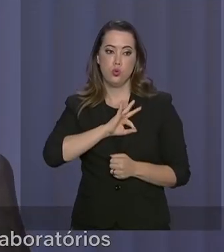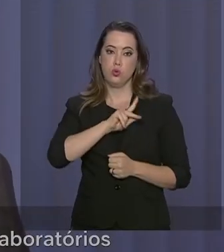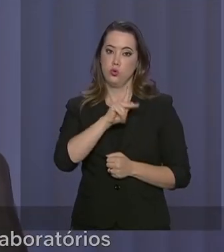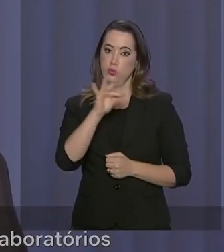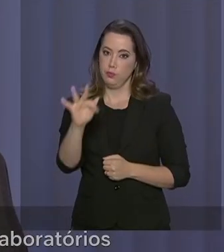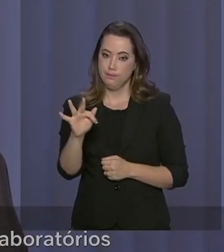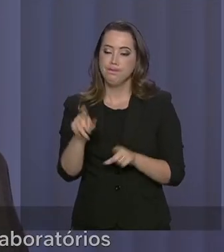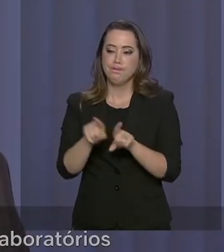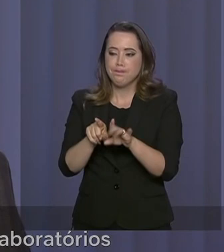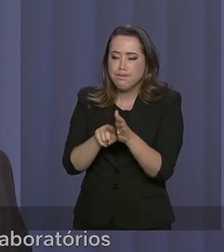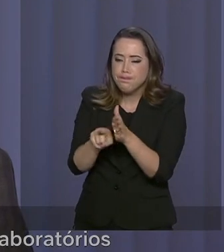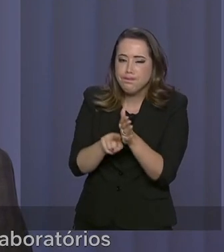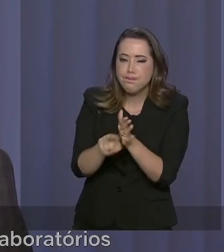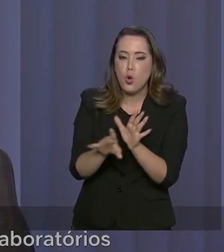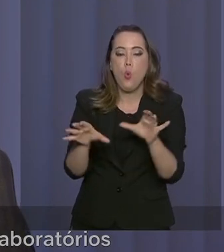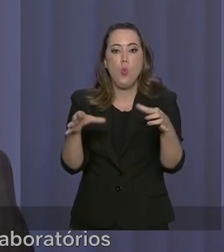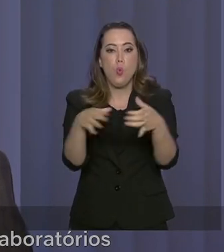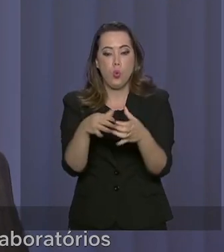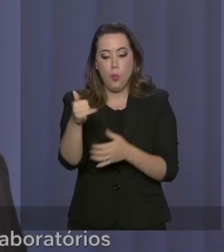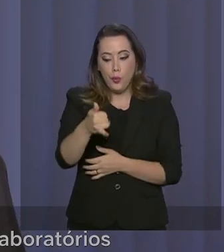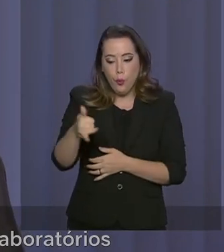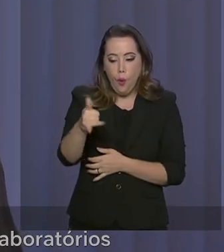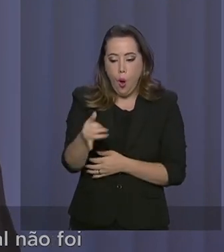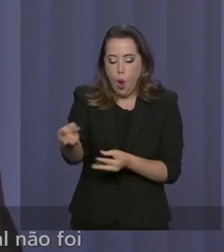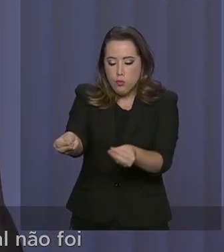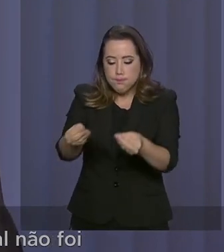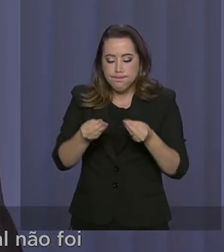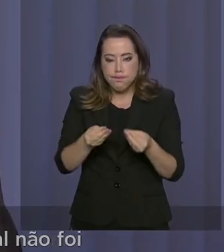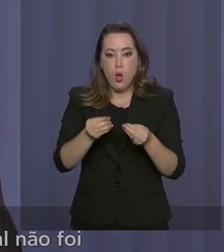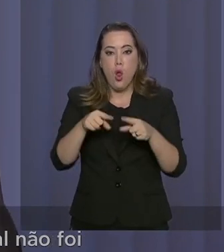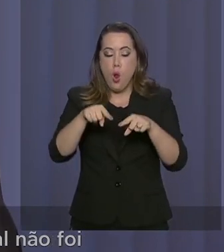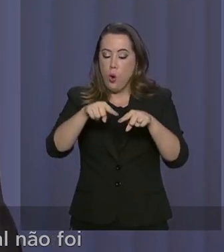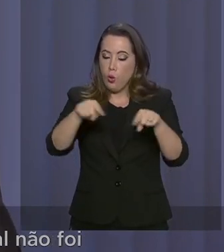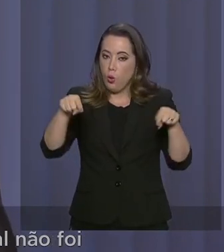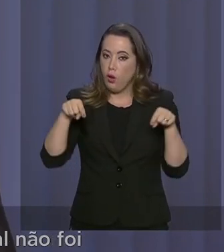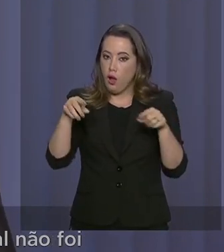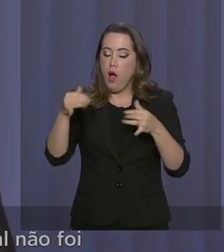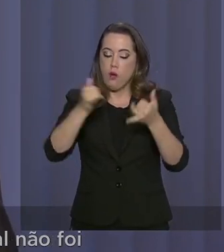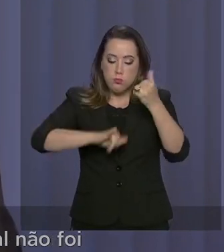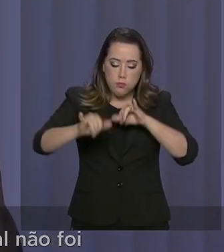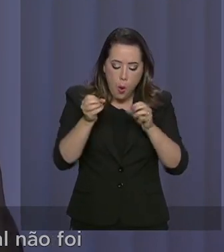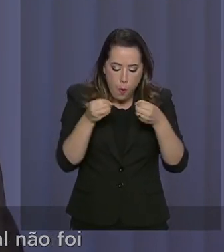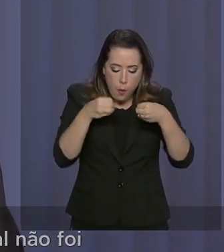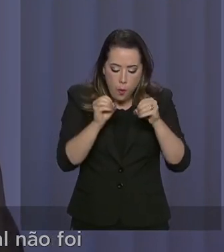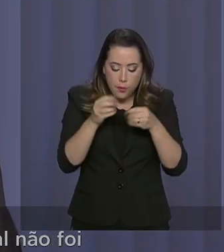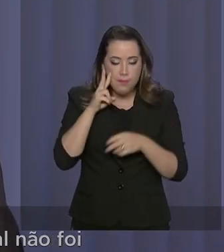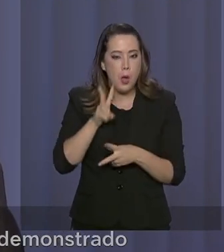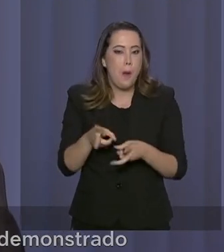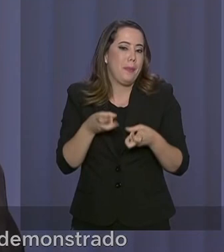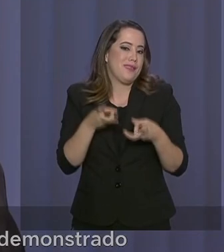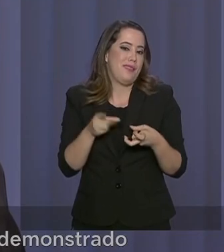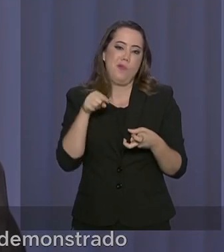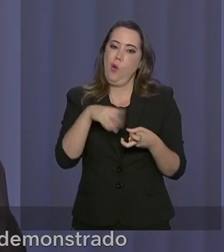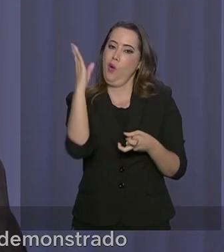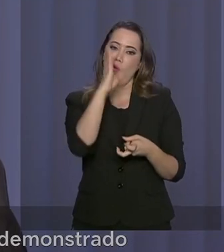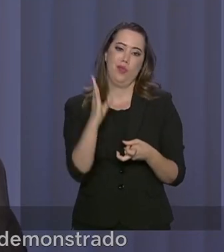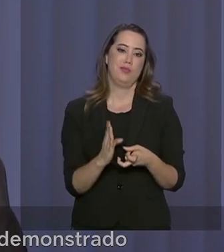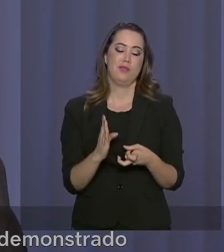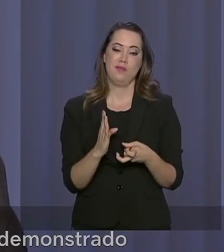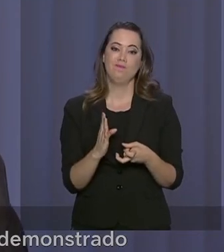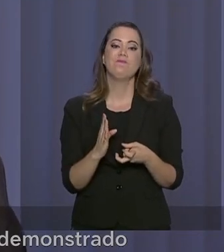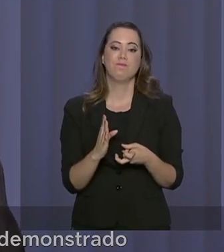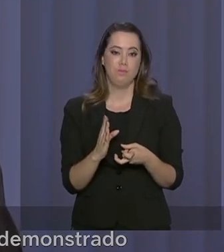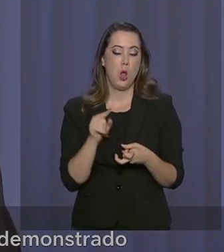Amostras do material coletado foram analisadas em laboratórios especializados, que identificaram que esse material não foi extraído do território